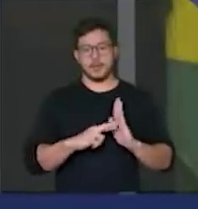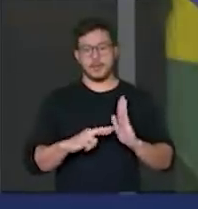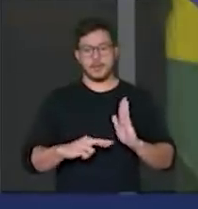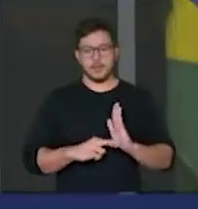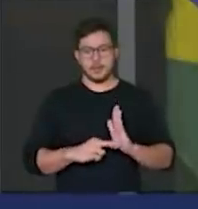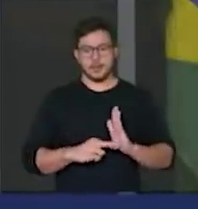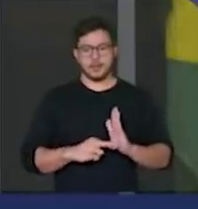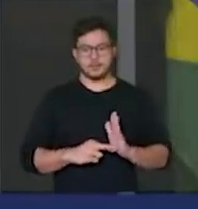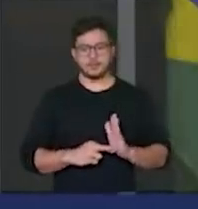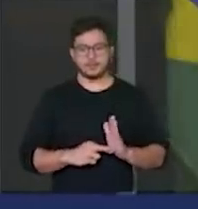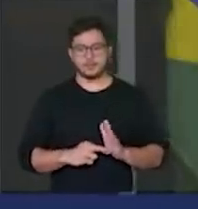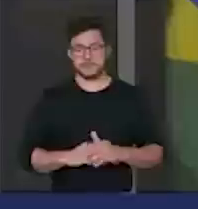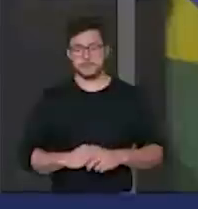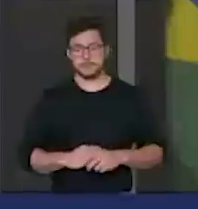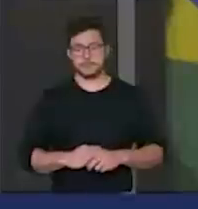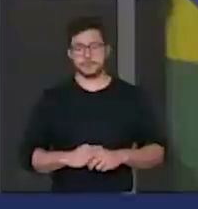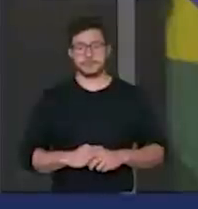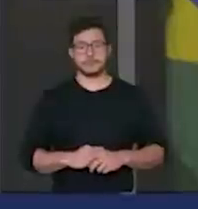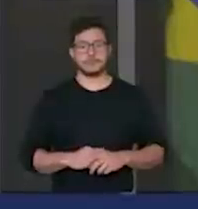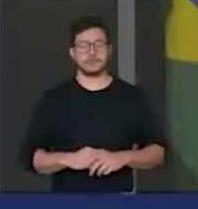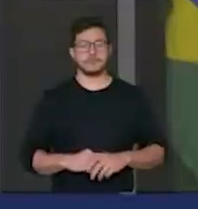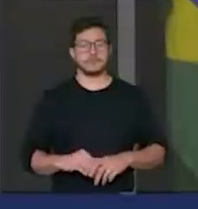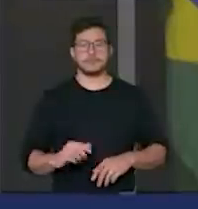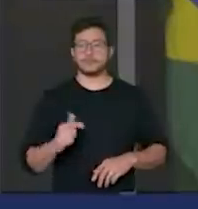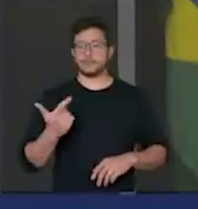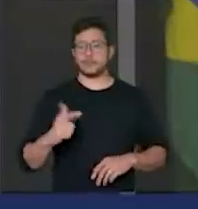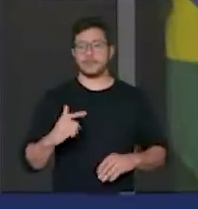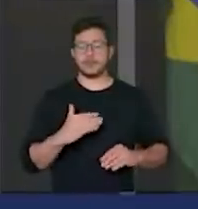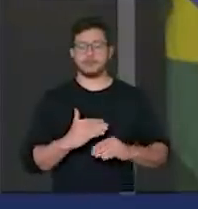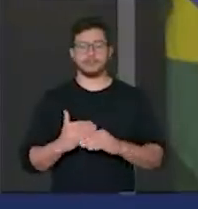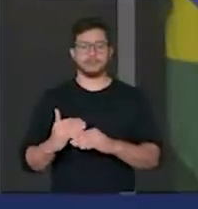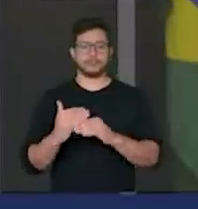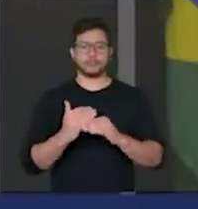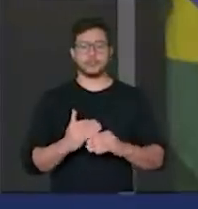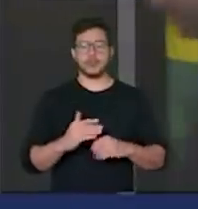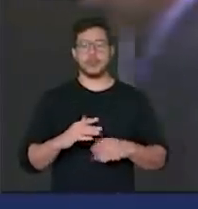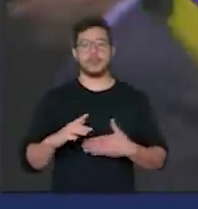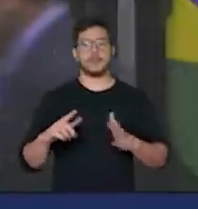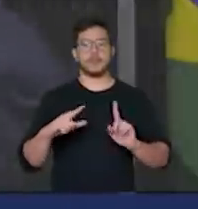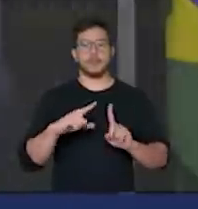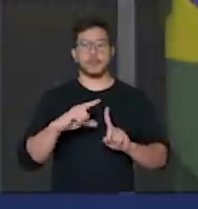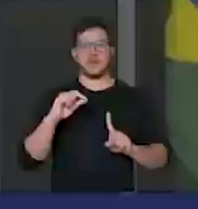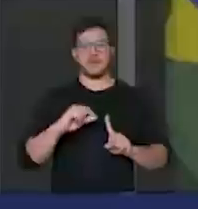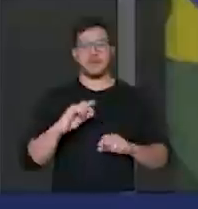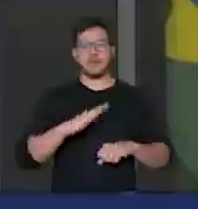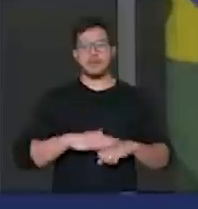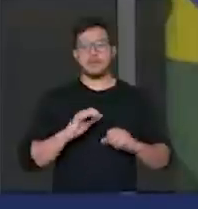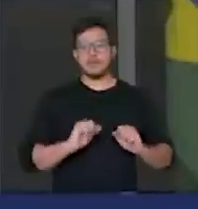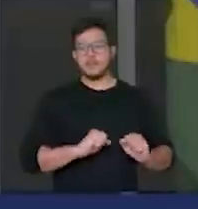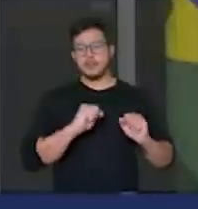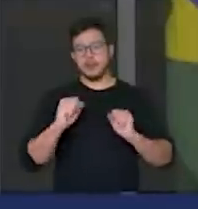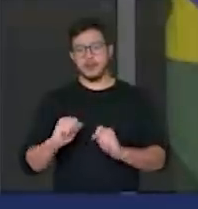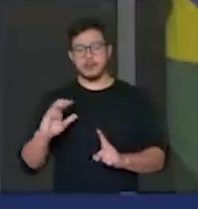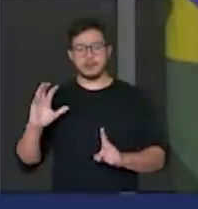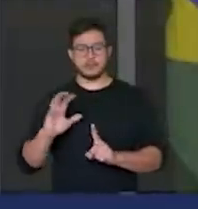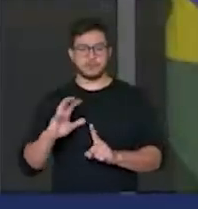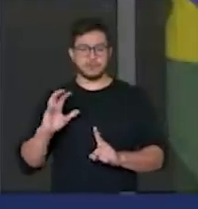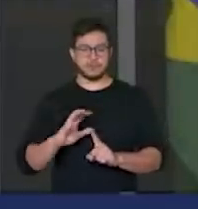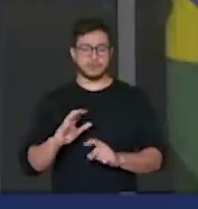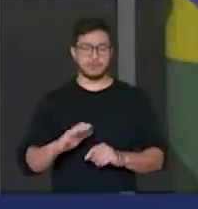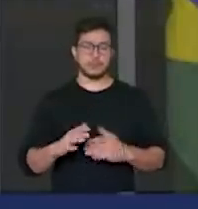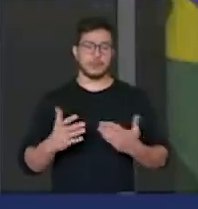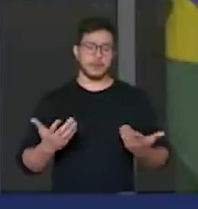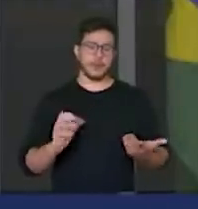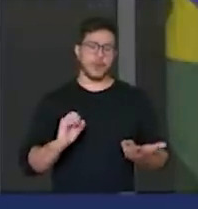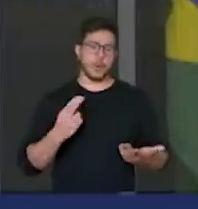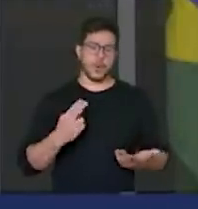distribuição que é absolutamente desigual entre parlamentares, privilegia aqueles que têm mais poder e influência no Palácio do Planalto